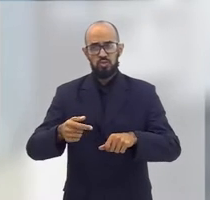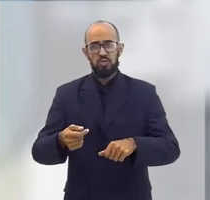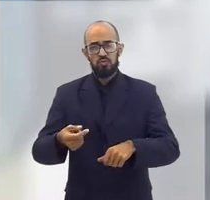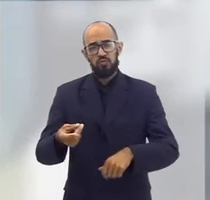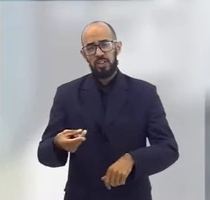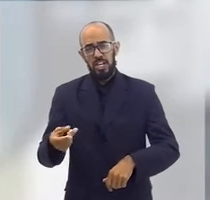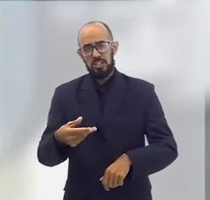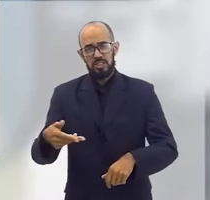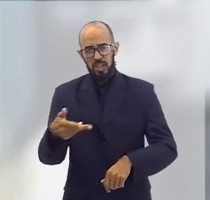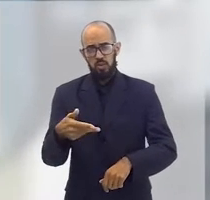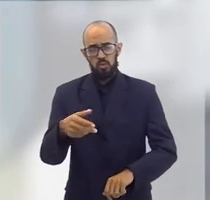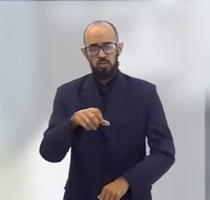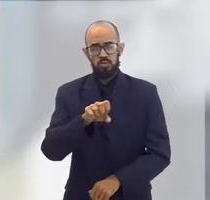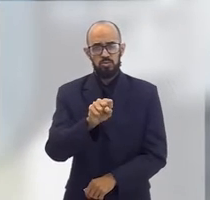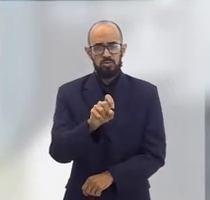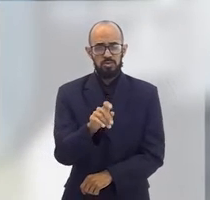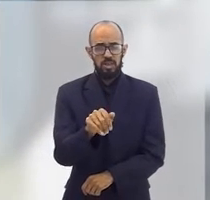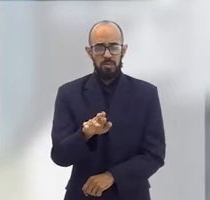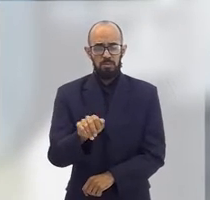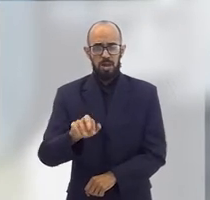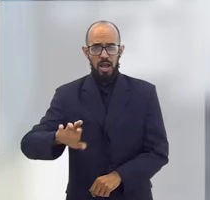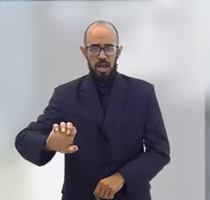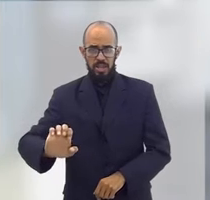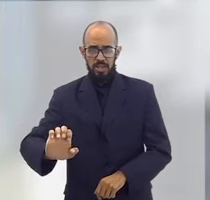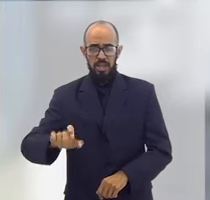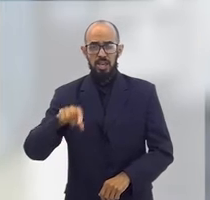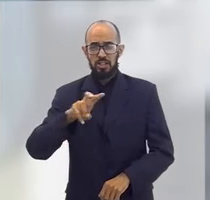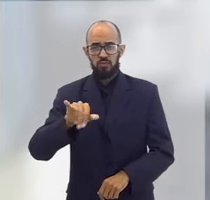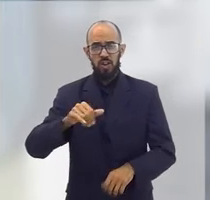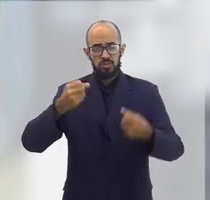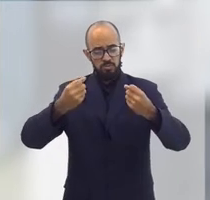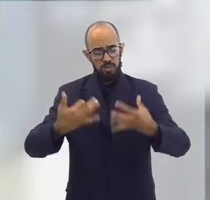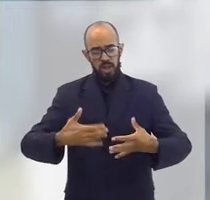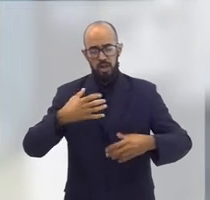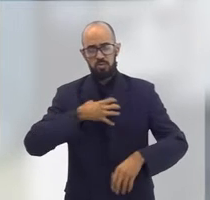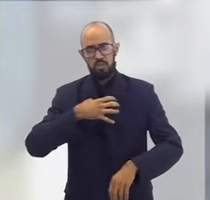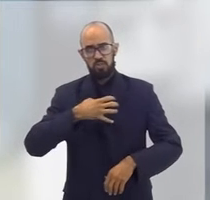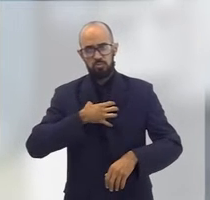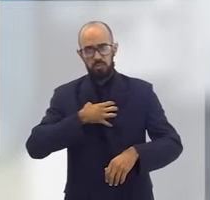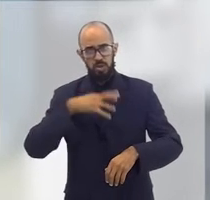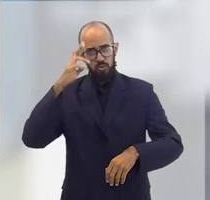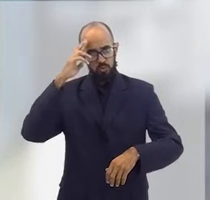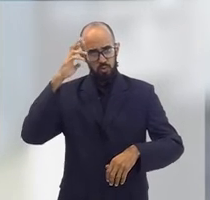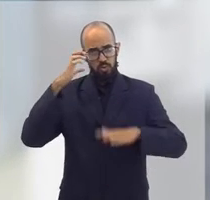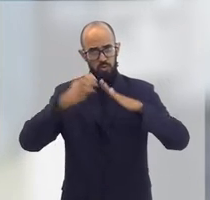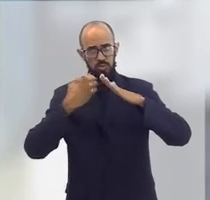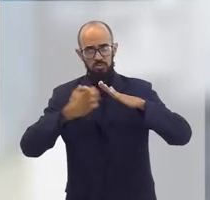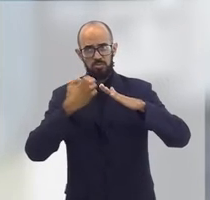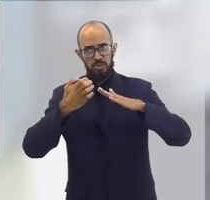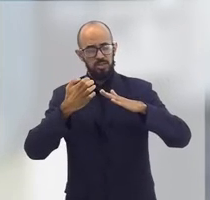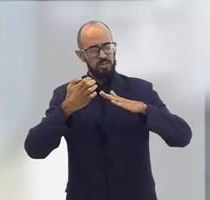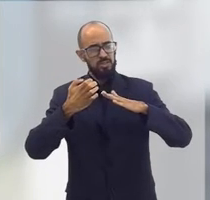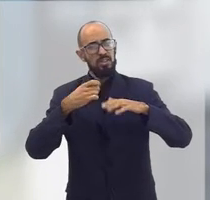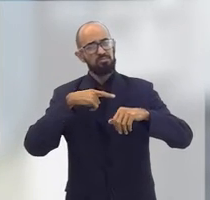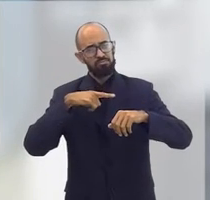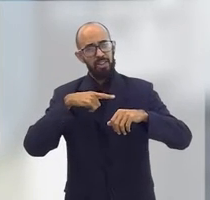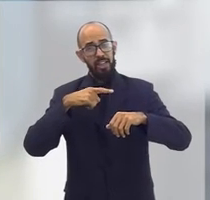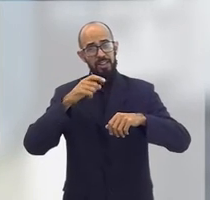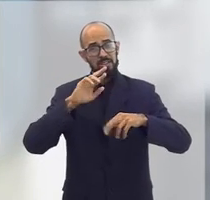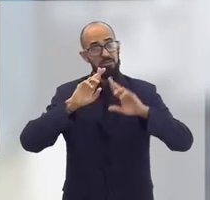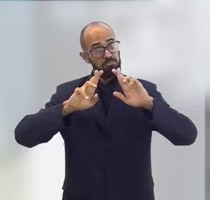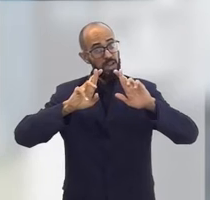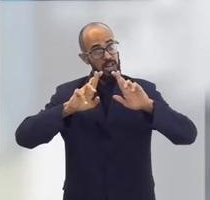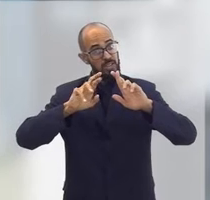financeiros do Sebrae Rio. Eles vão nos dizer qual o sentimento hoje do empreendedor: a luz do fim do túnel ou um nevoeiro ainda